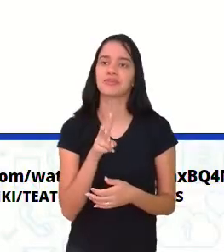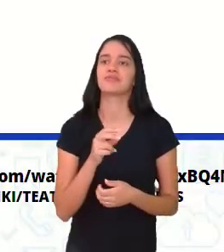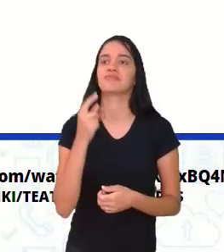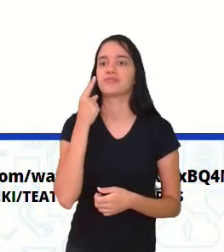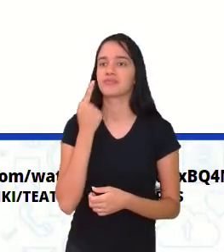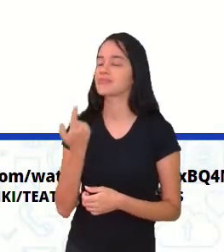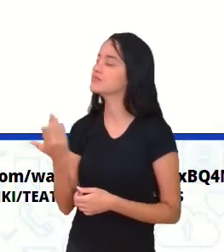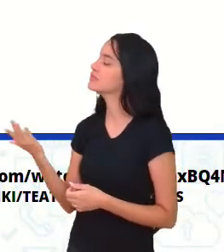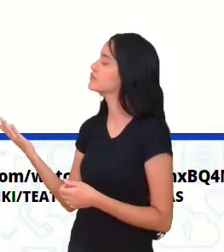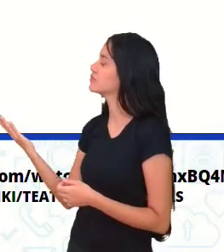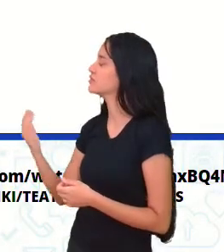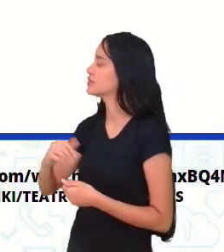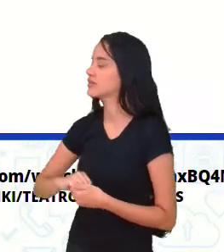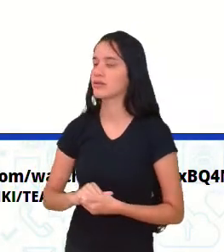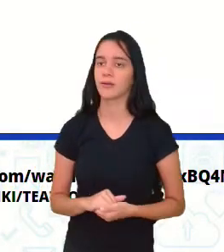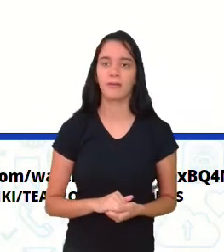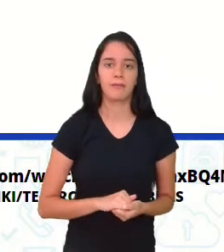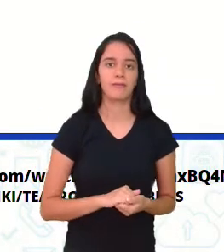tela.